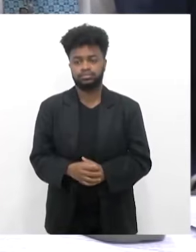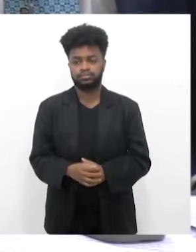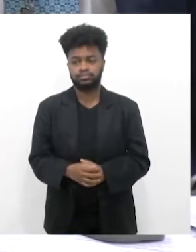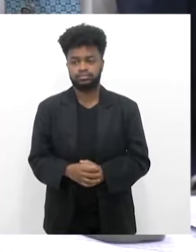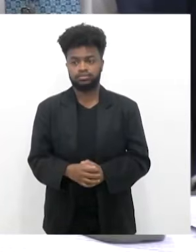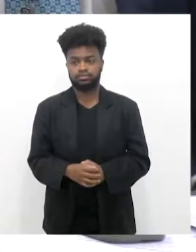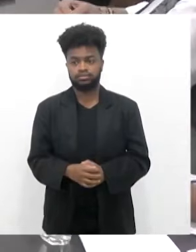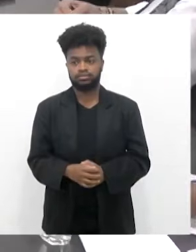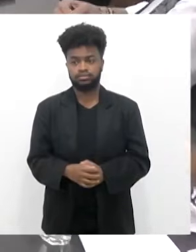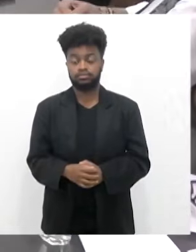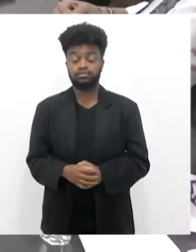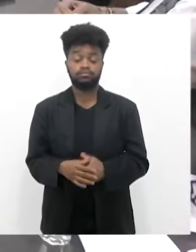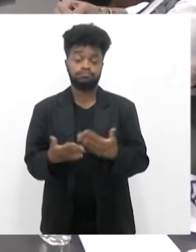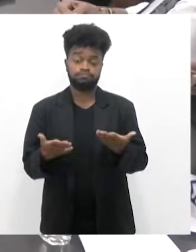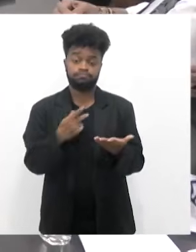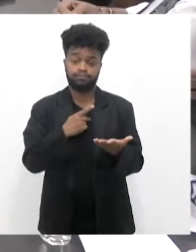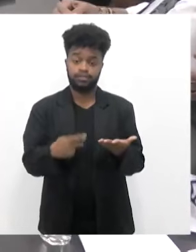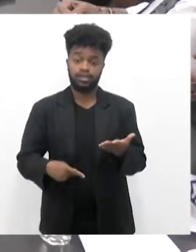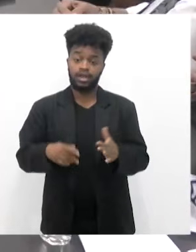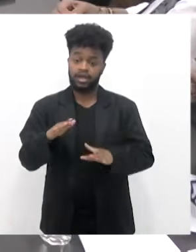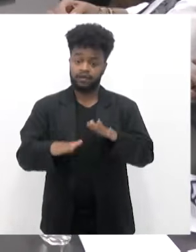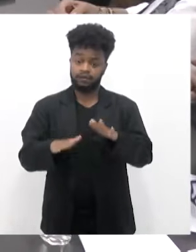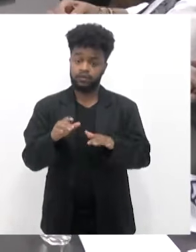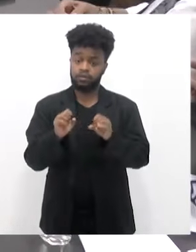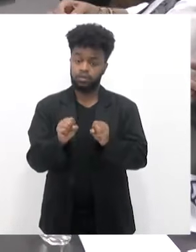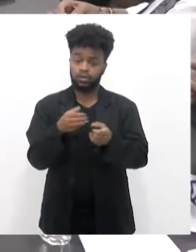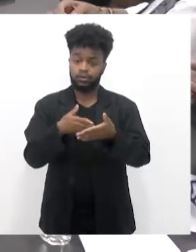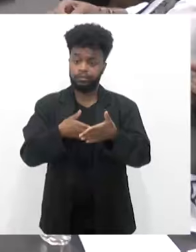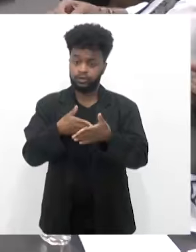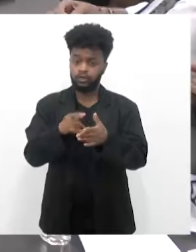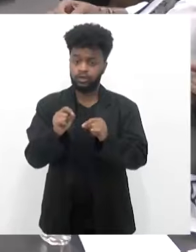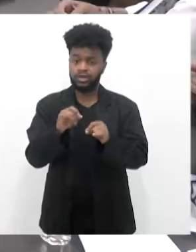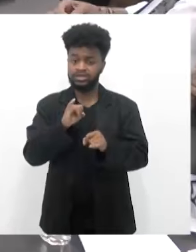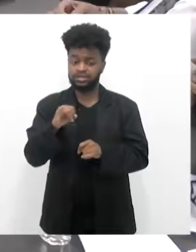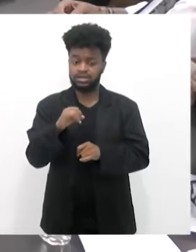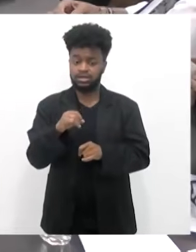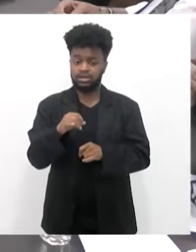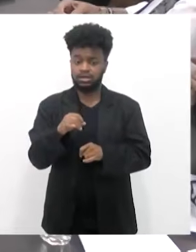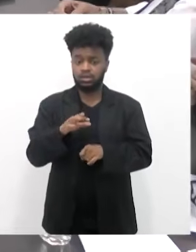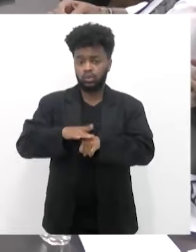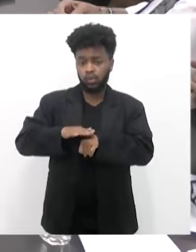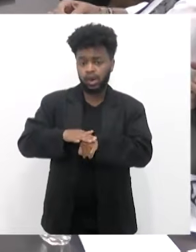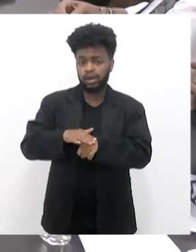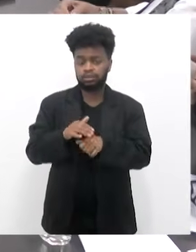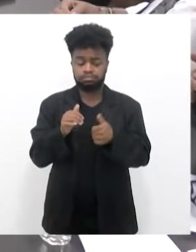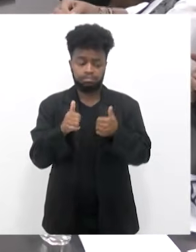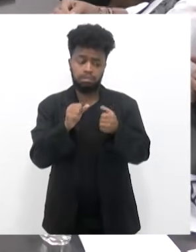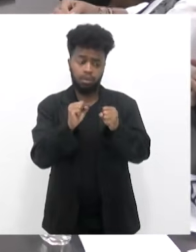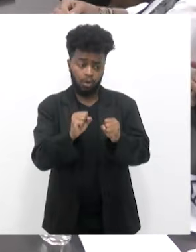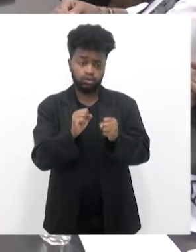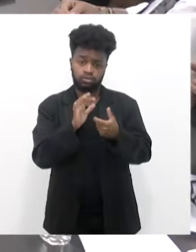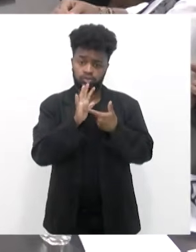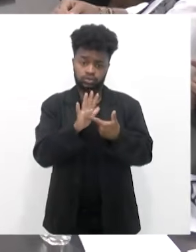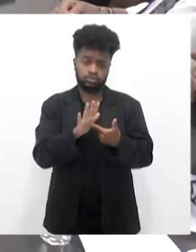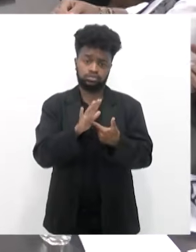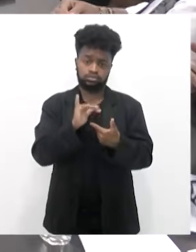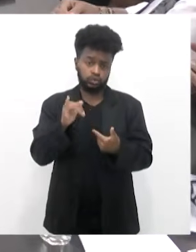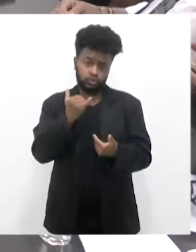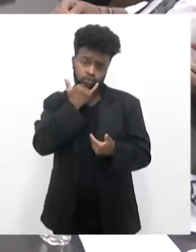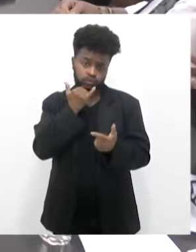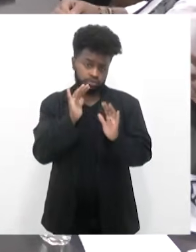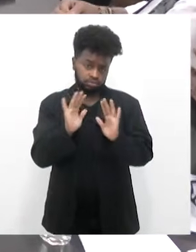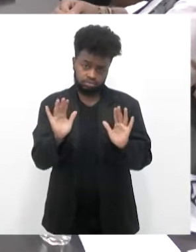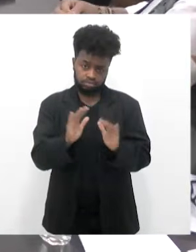Mas, presidente, não de existe. repente, um caso impeditível, um problema de saúde. Apresenta de repente, justificativo.